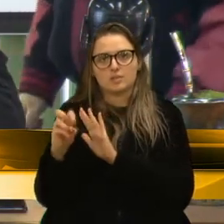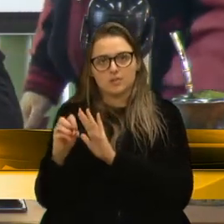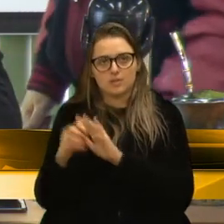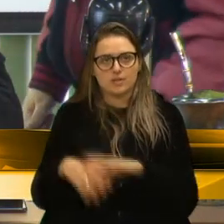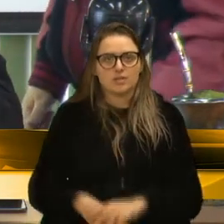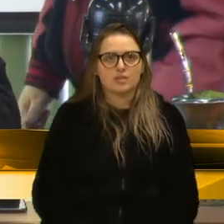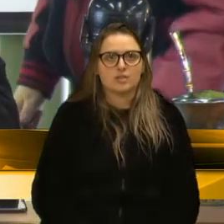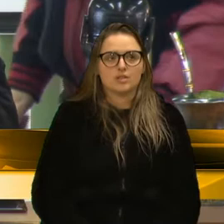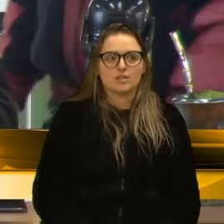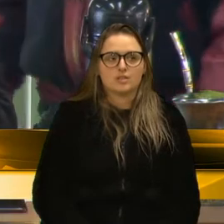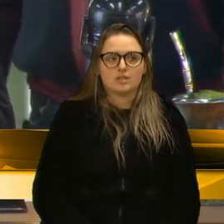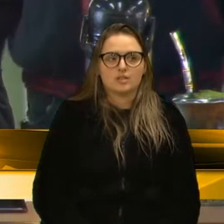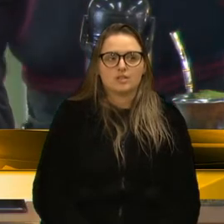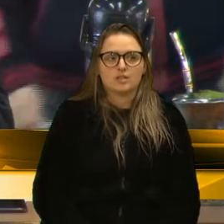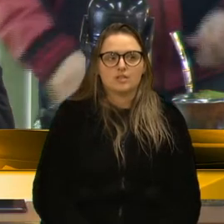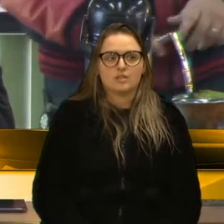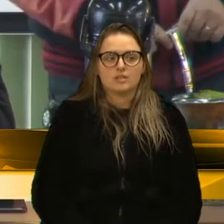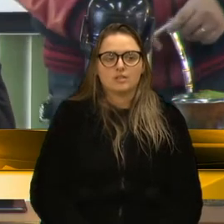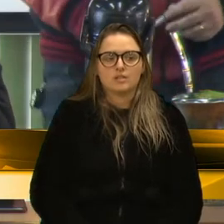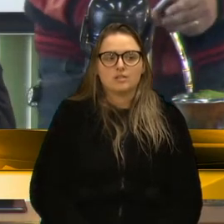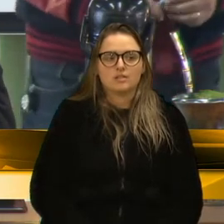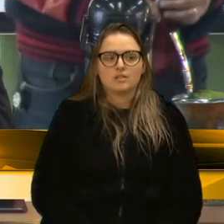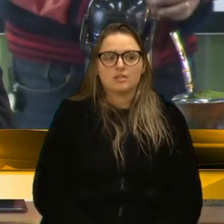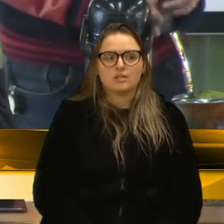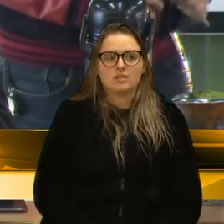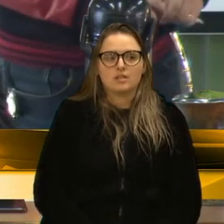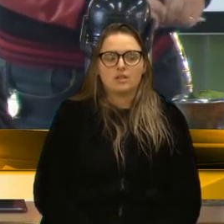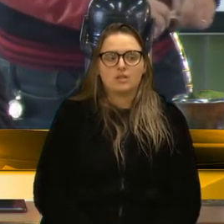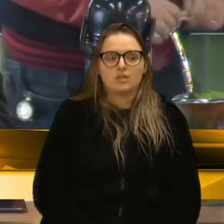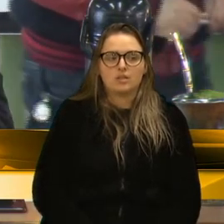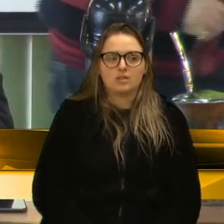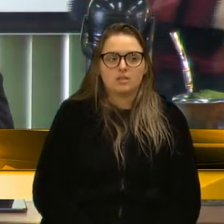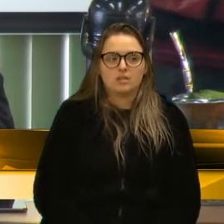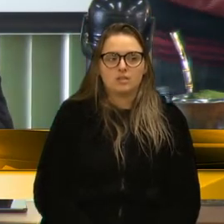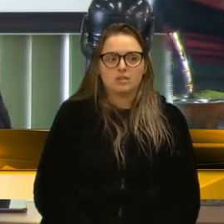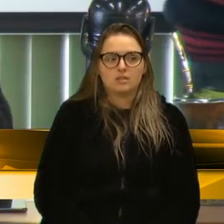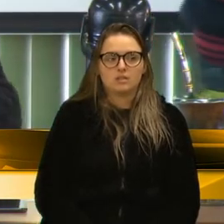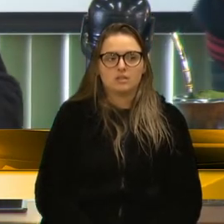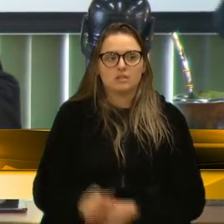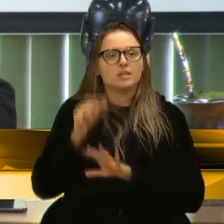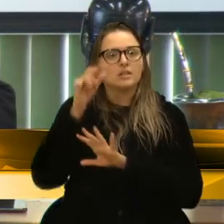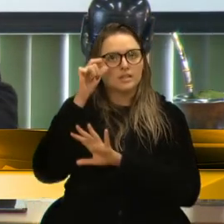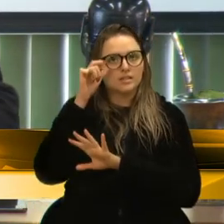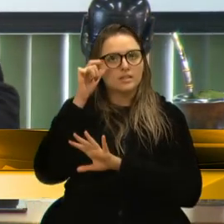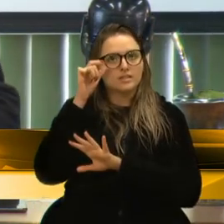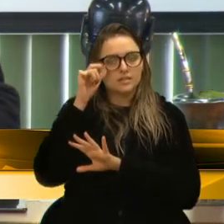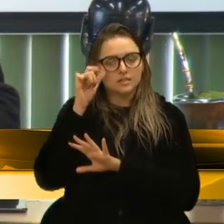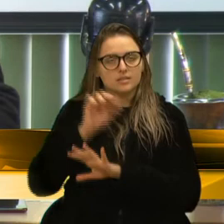2020, com vereadores Edson da Rosa e Paulo Périco